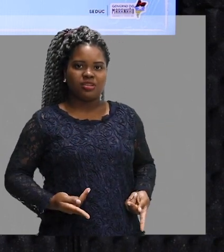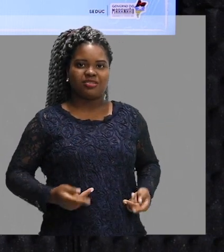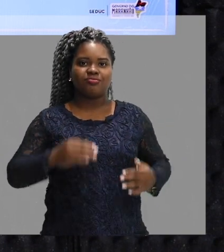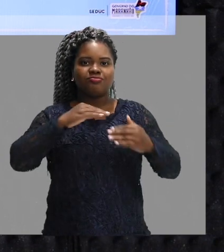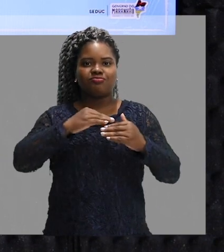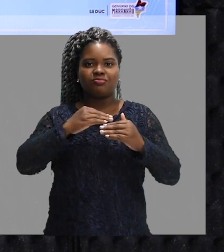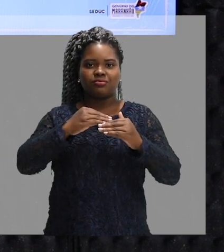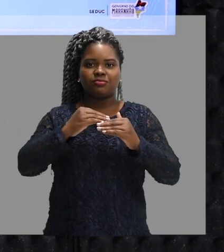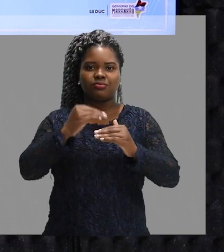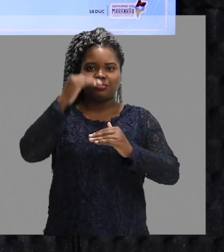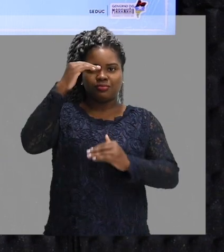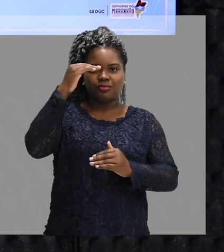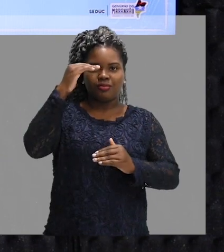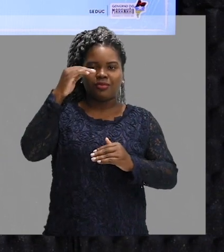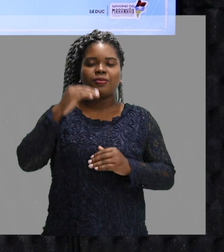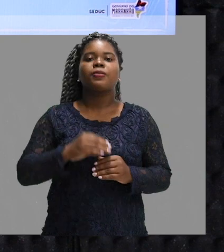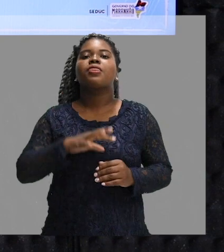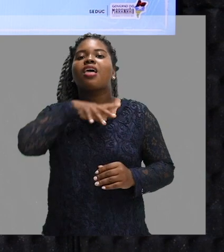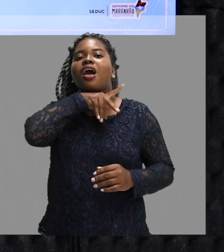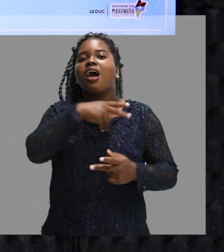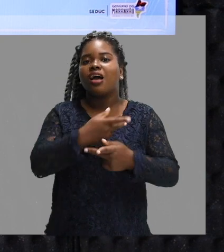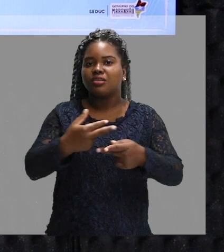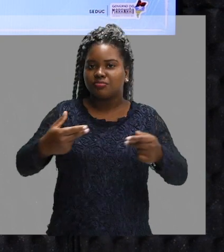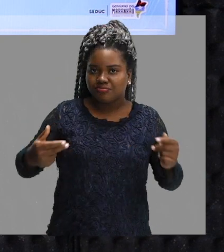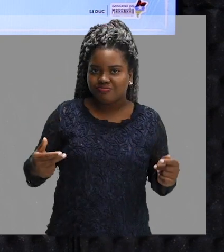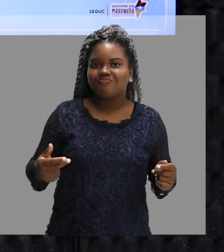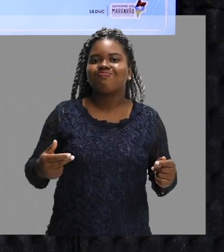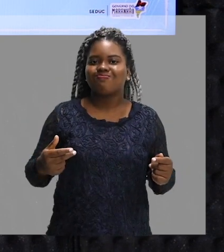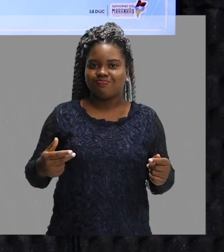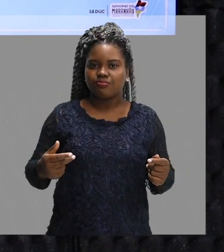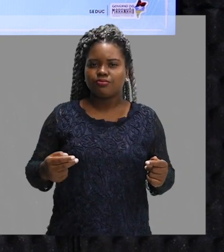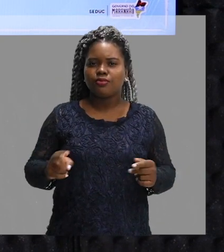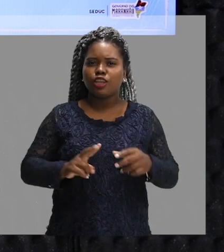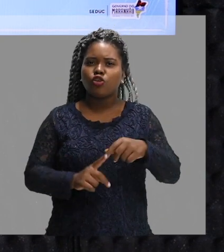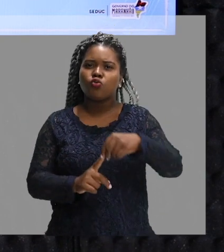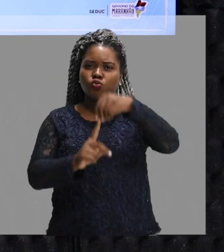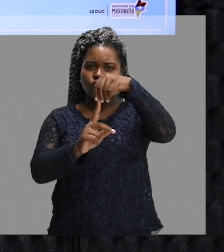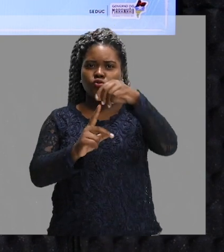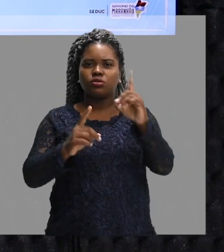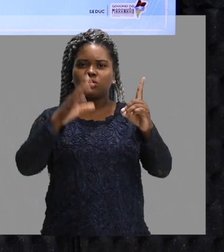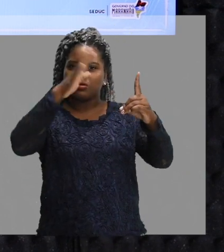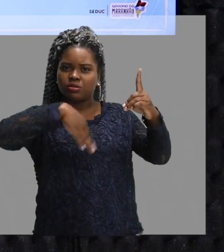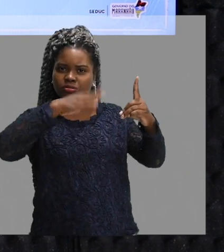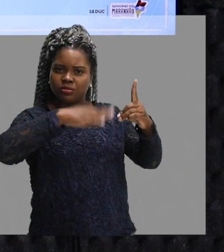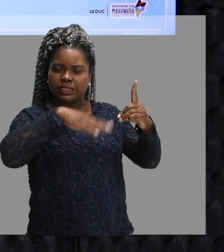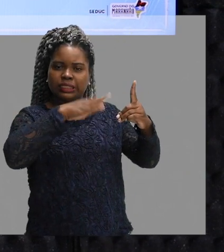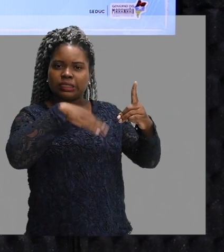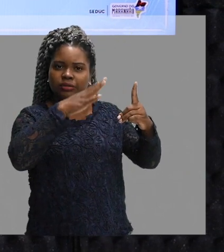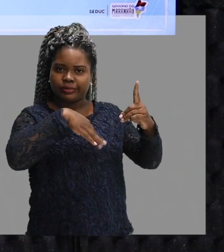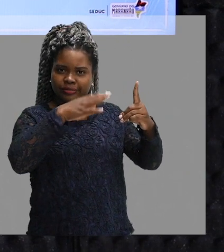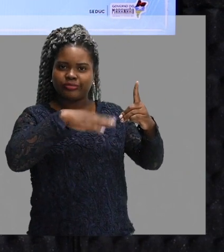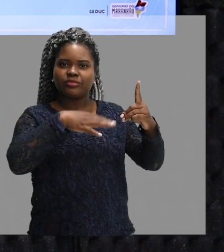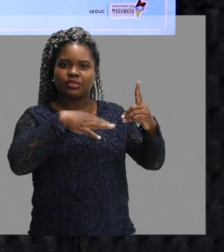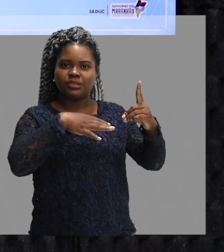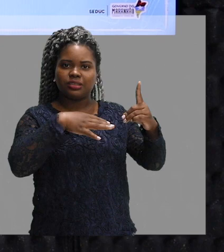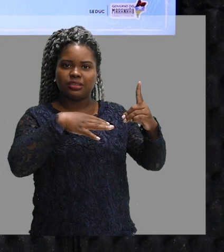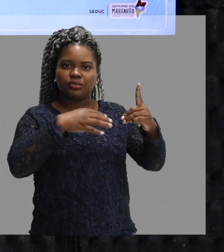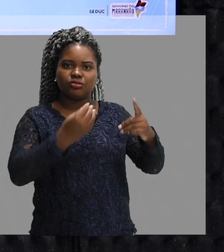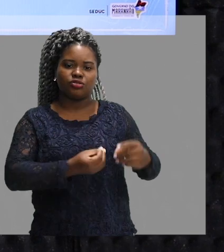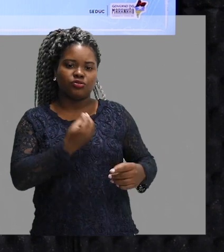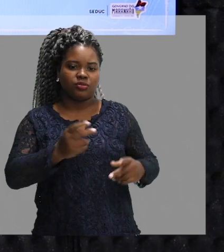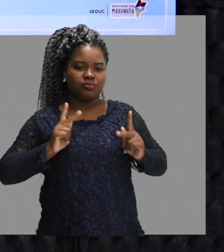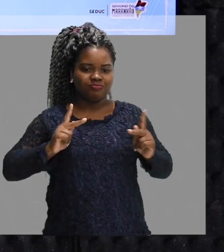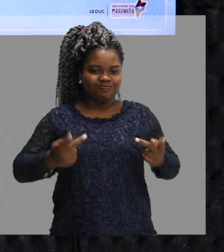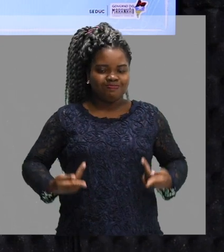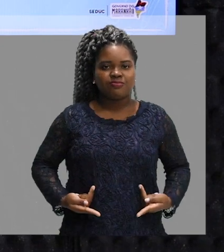chifres, olhos de serpente, asas, entre outros. O único Deus que era encarnado na forma de um ser vivo era